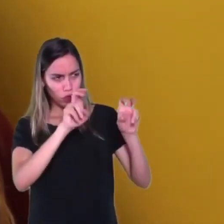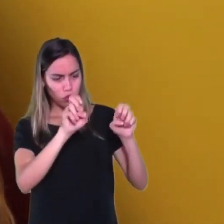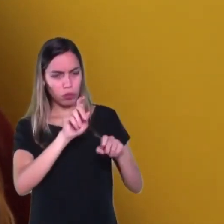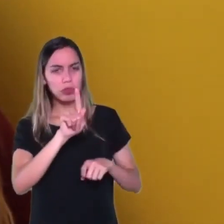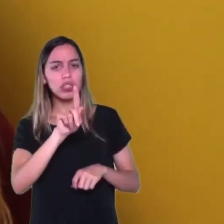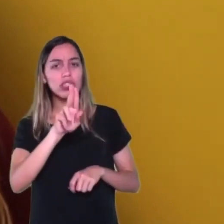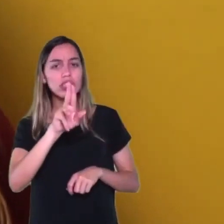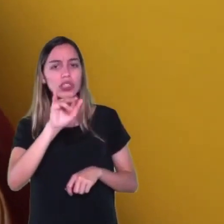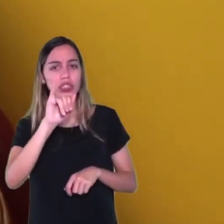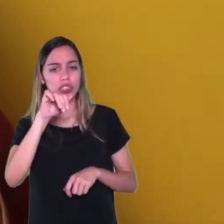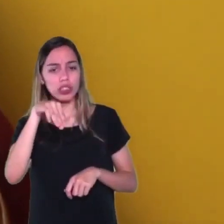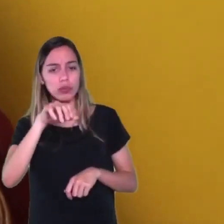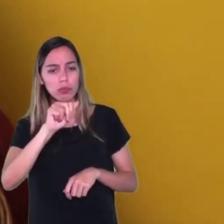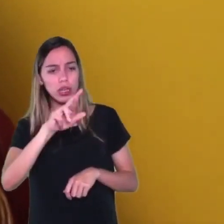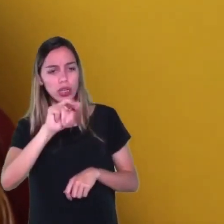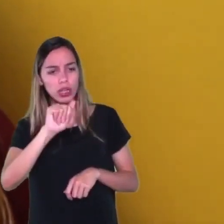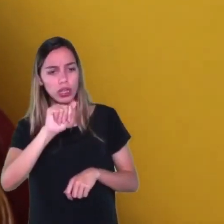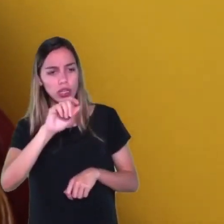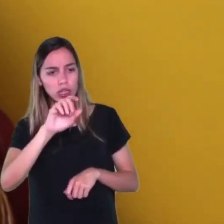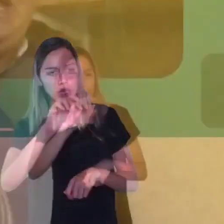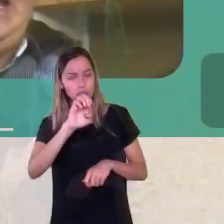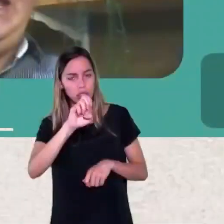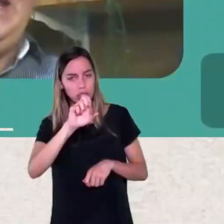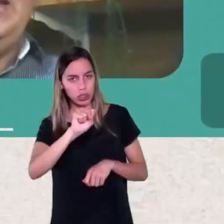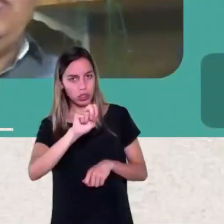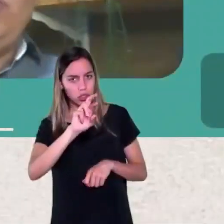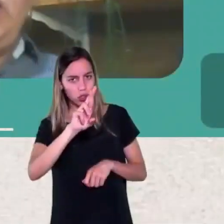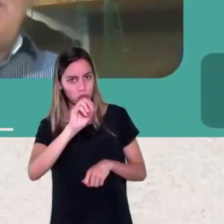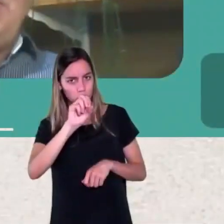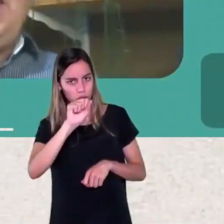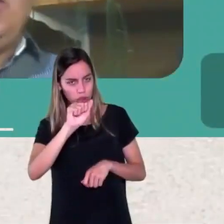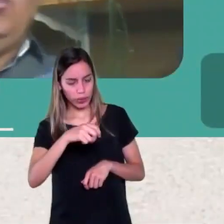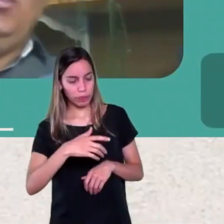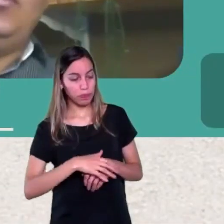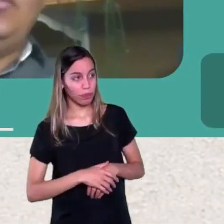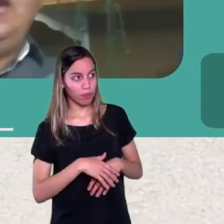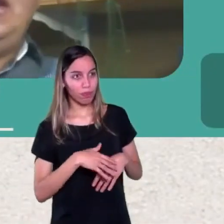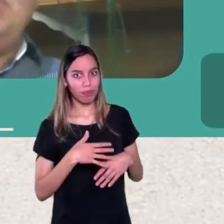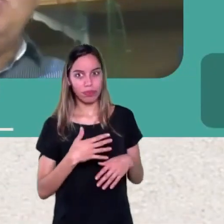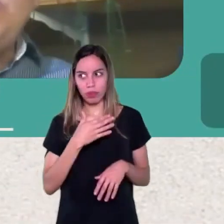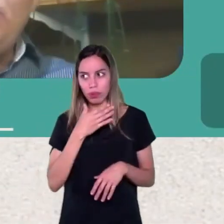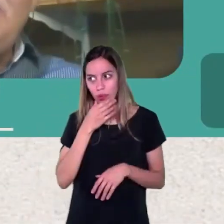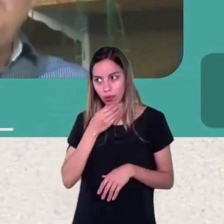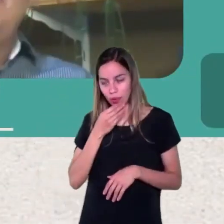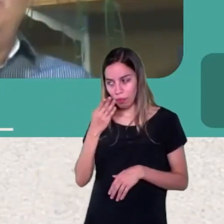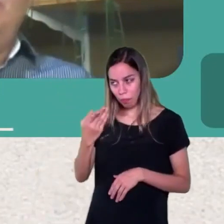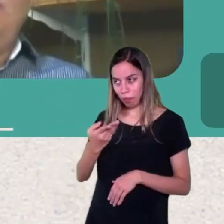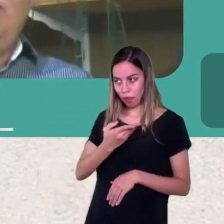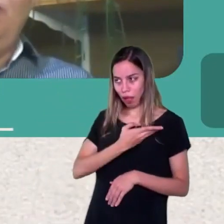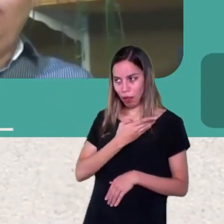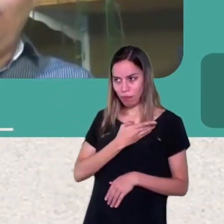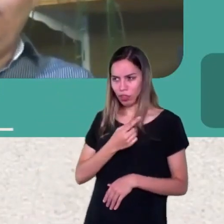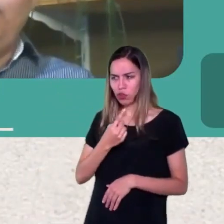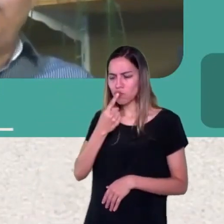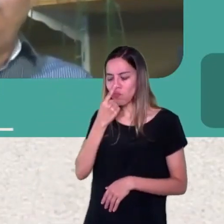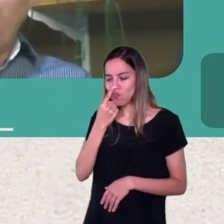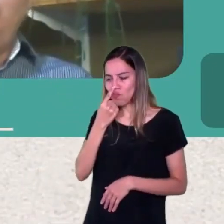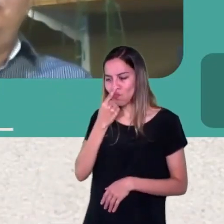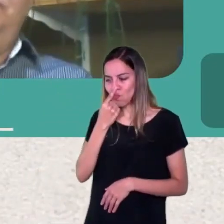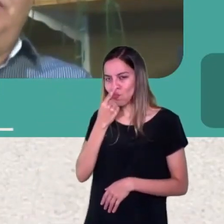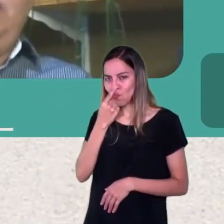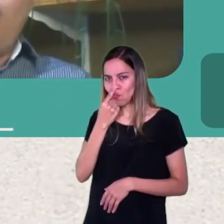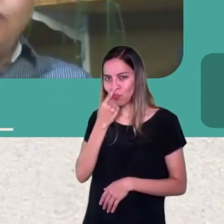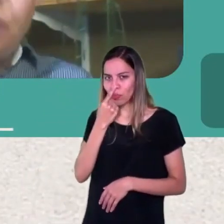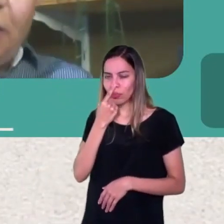Itaúna. Então, ele foi amigo, assim, muito íntimo do